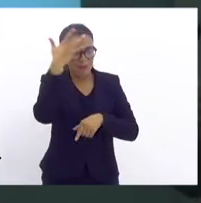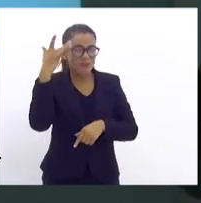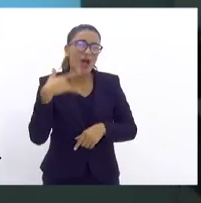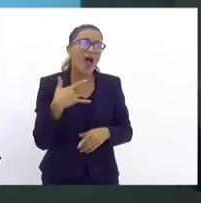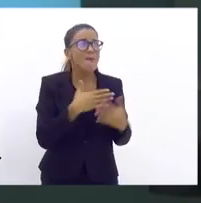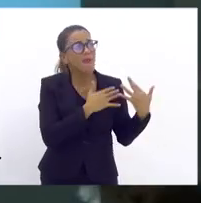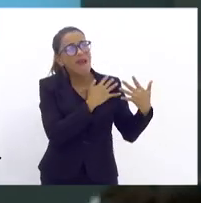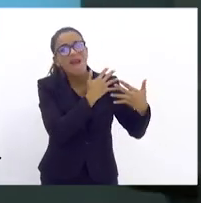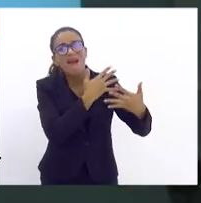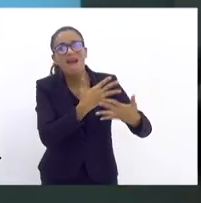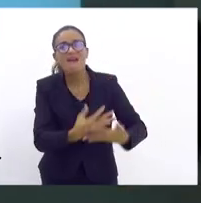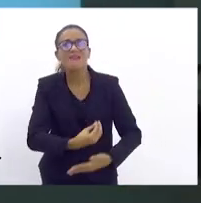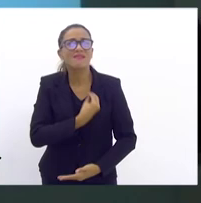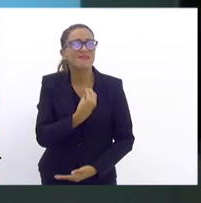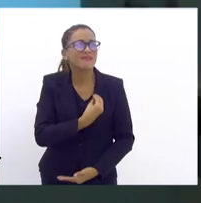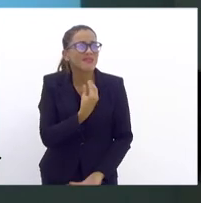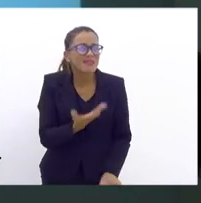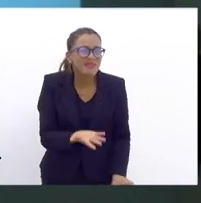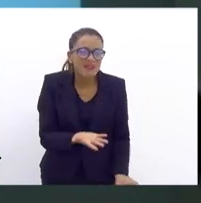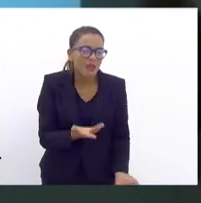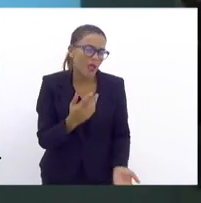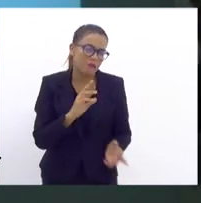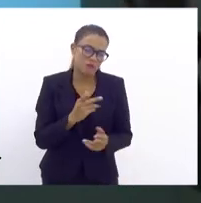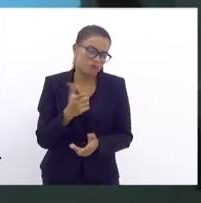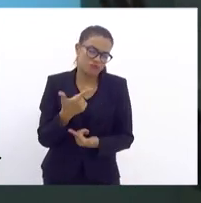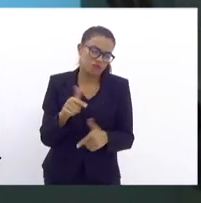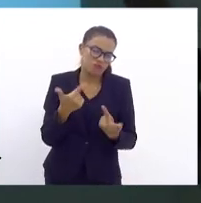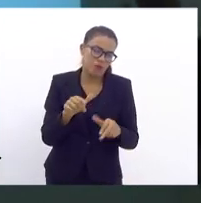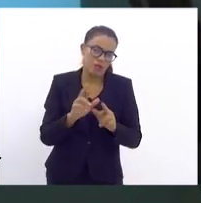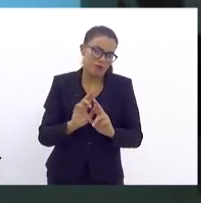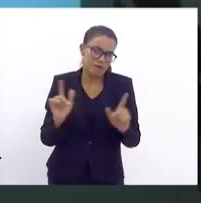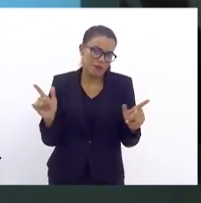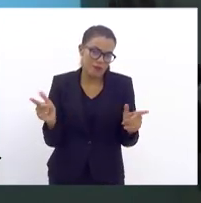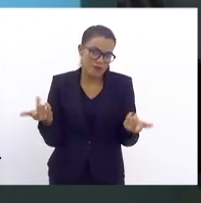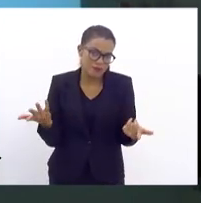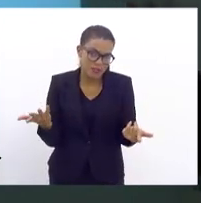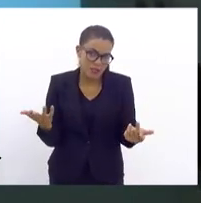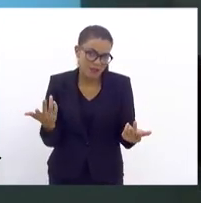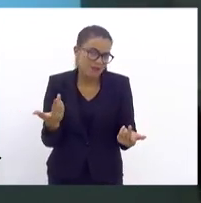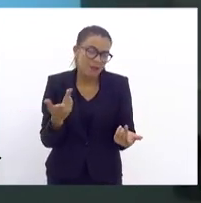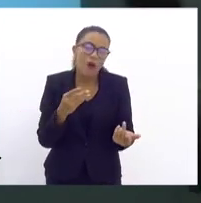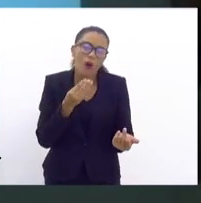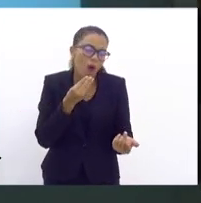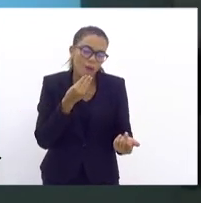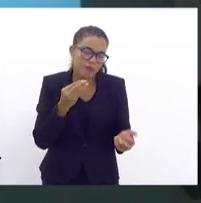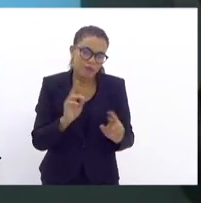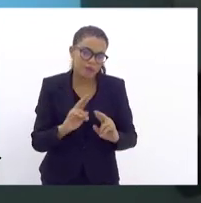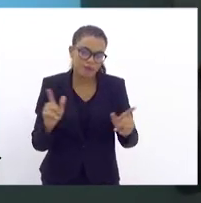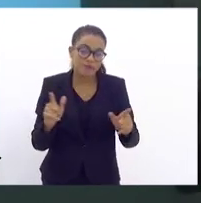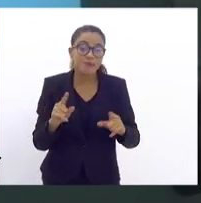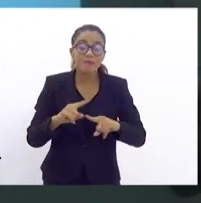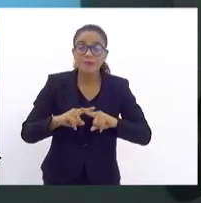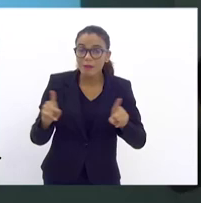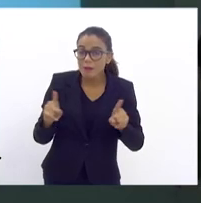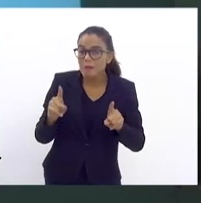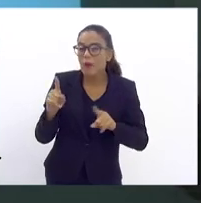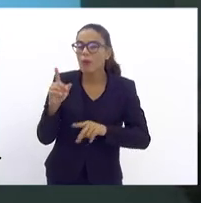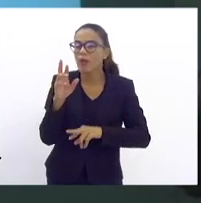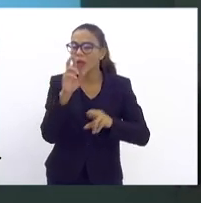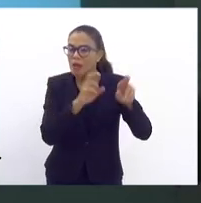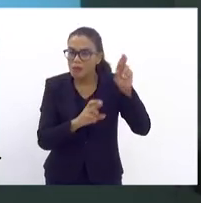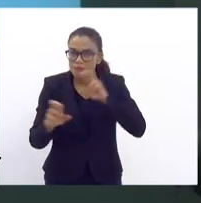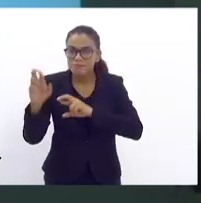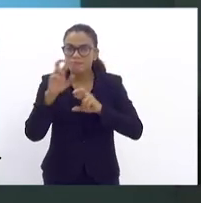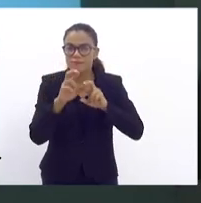a vida toda nunca isso não faz diferença realmente não talvez não vá fazer diferença mas veja é observamos que